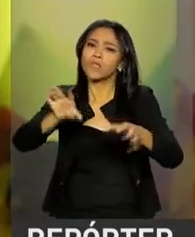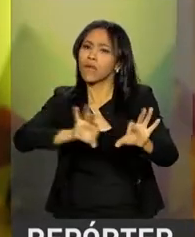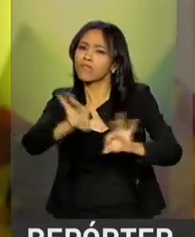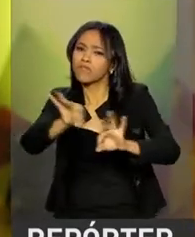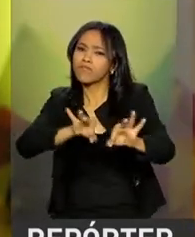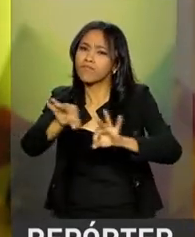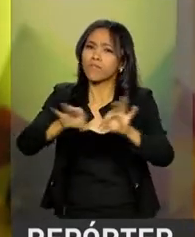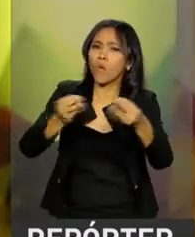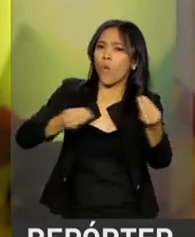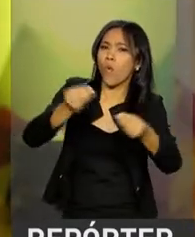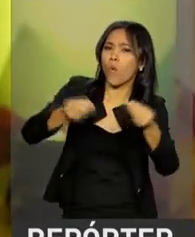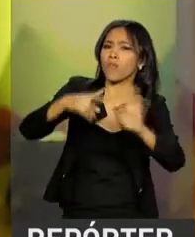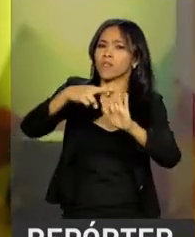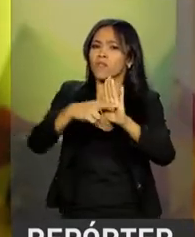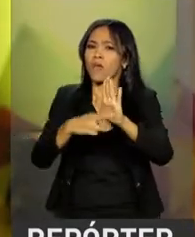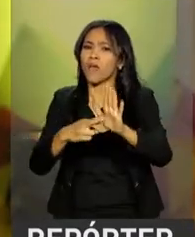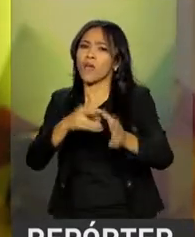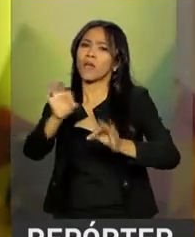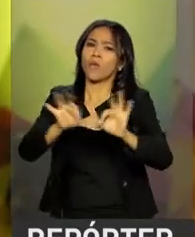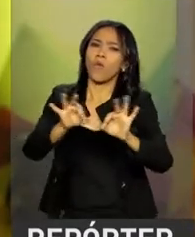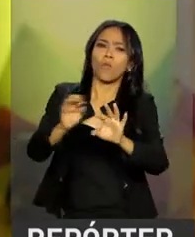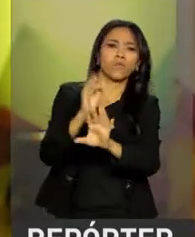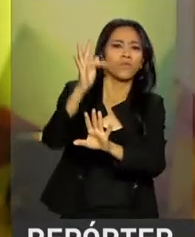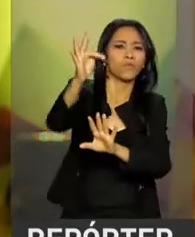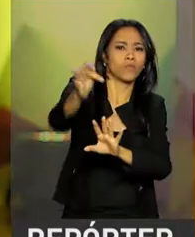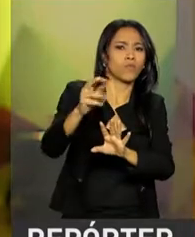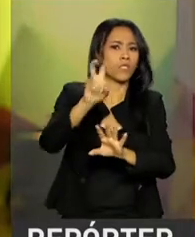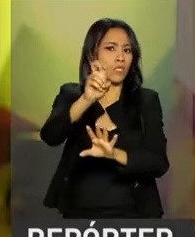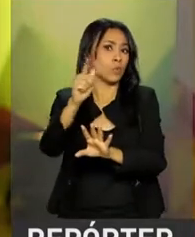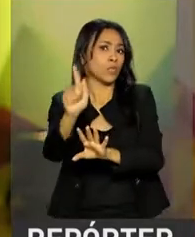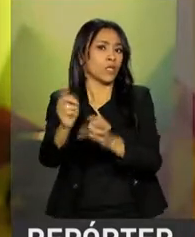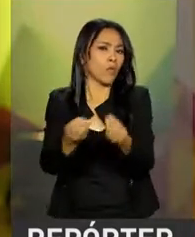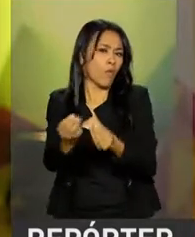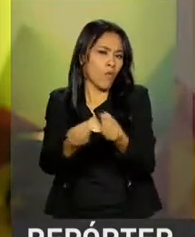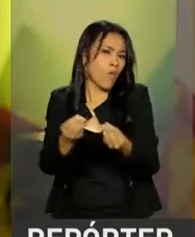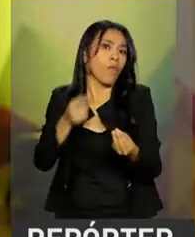definição do padrão tecnológico do 5G. Esse consórcio